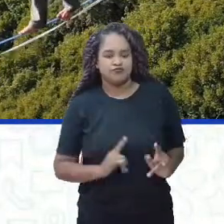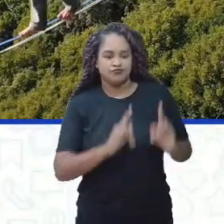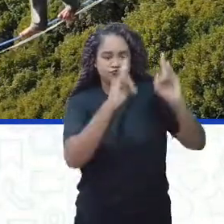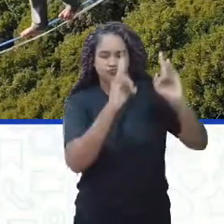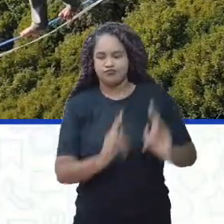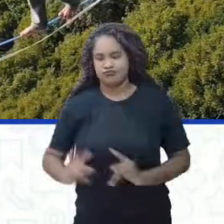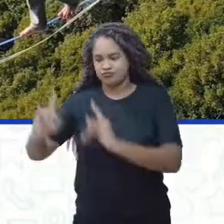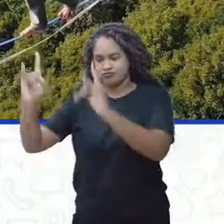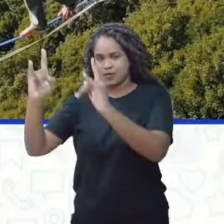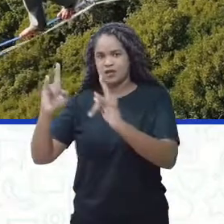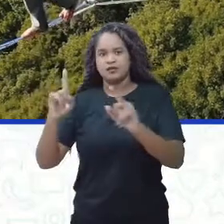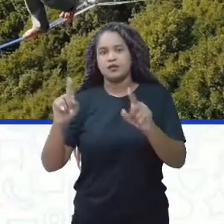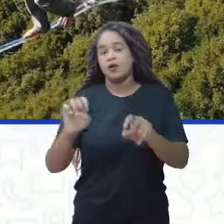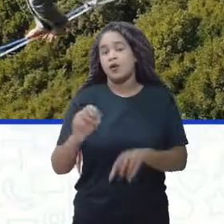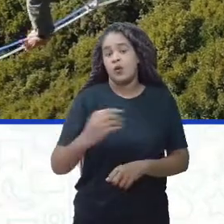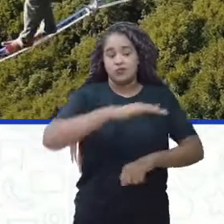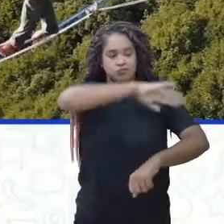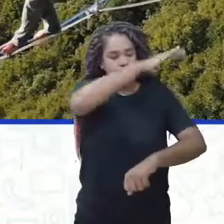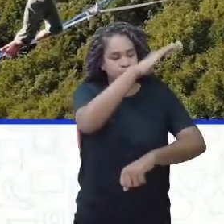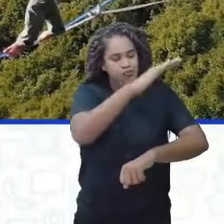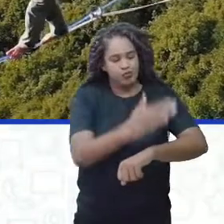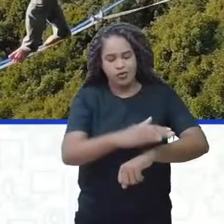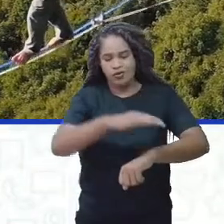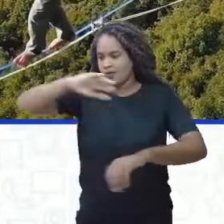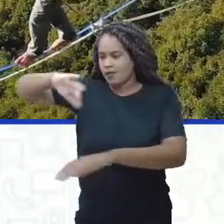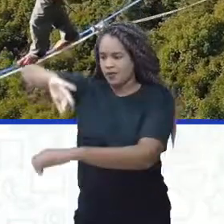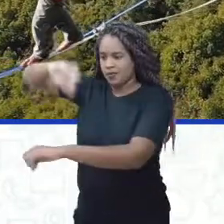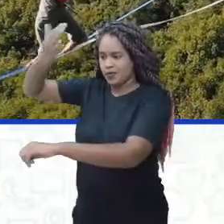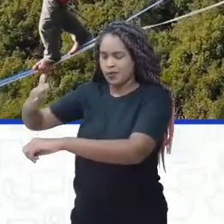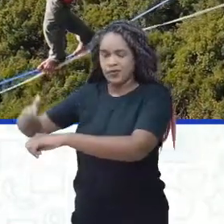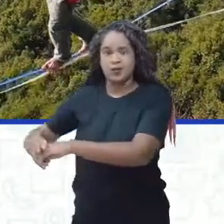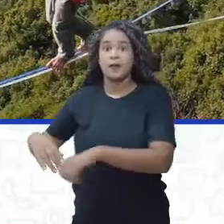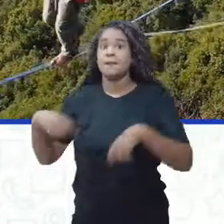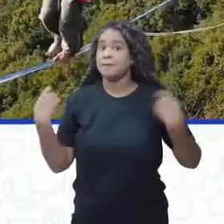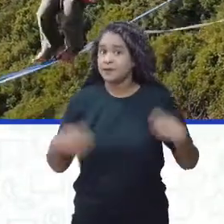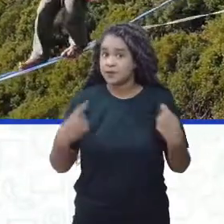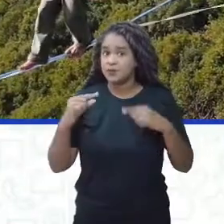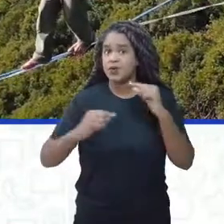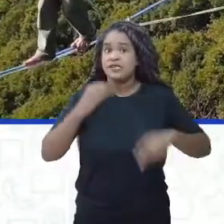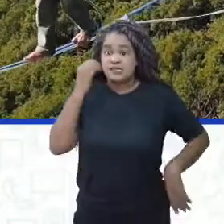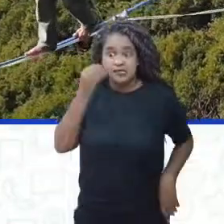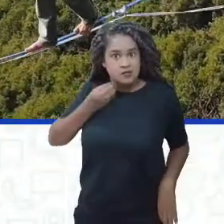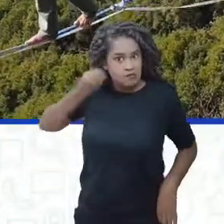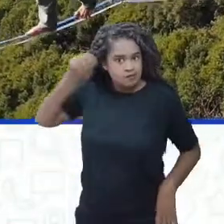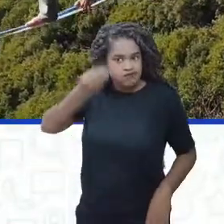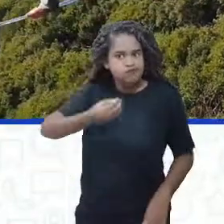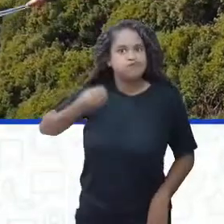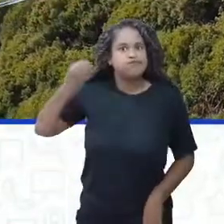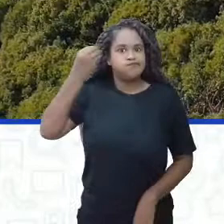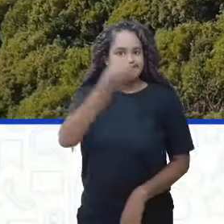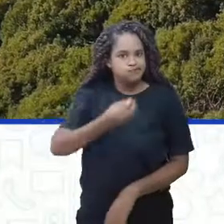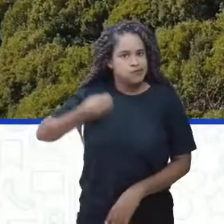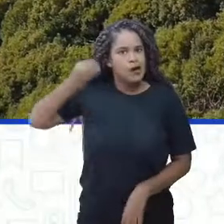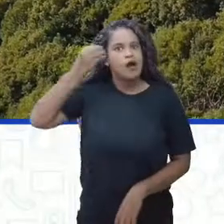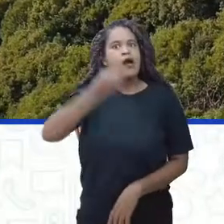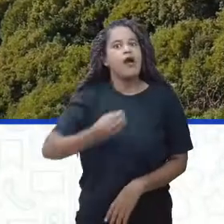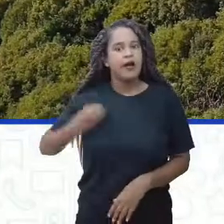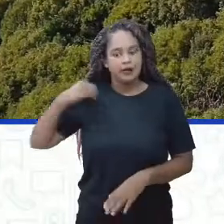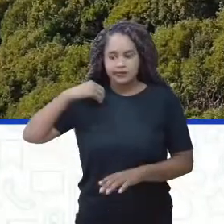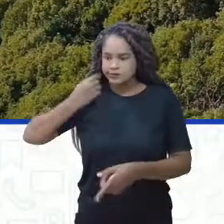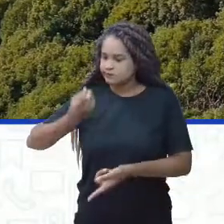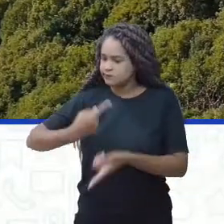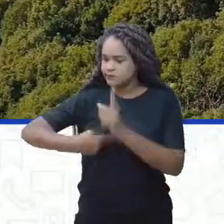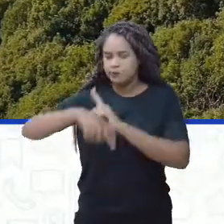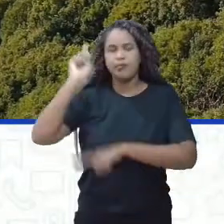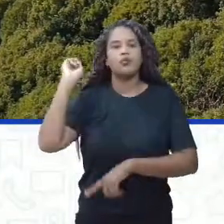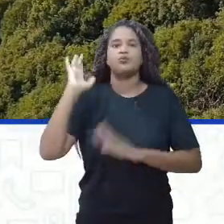montanhas. E aí o atleta ele precisa ter, né, o praticante, ele precisa ter uma experiência maior, né, aí avançada do